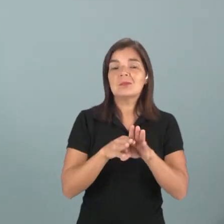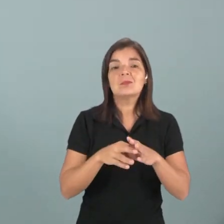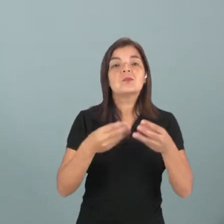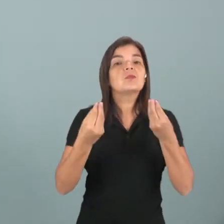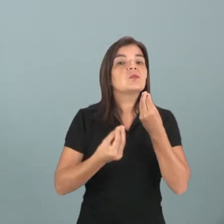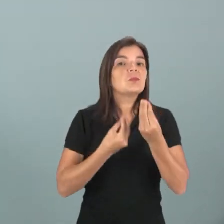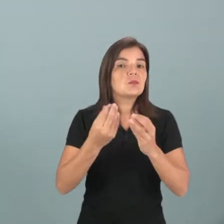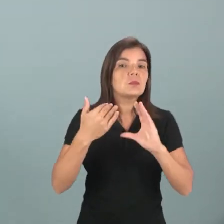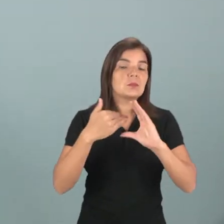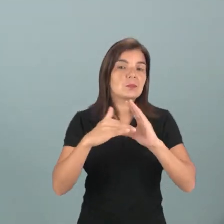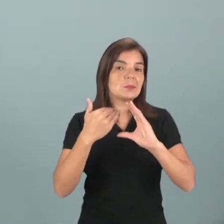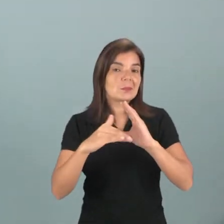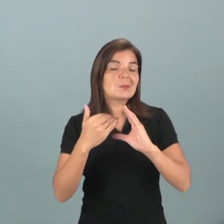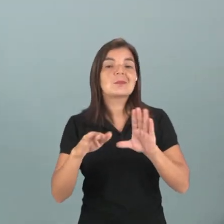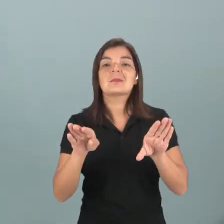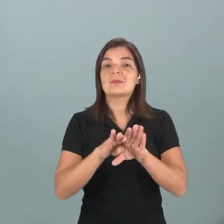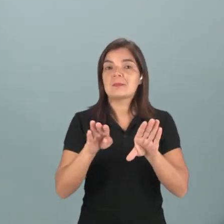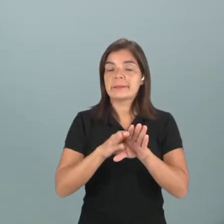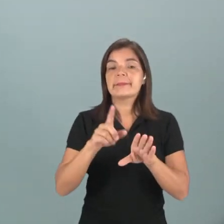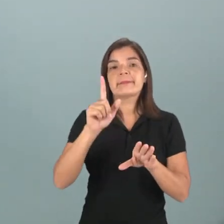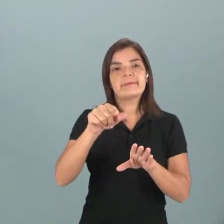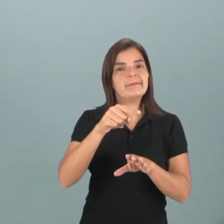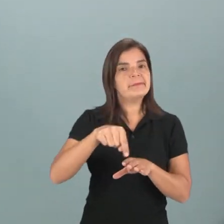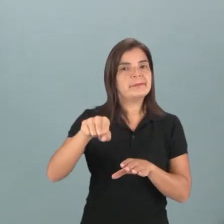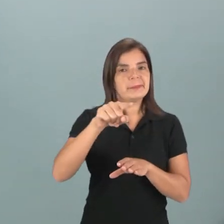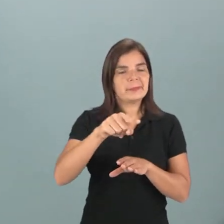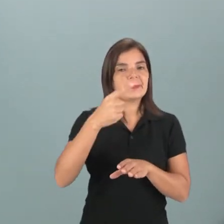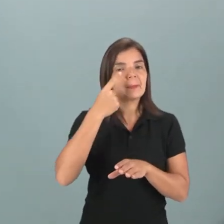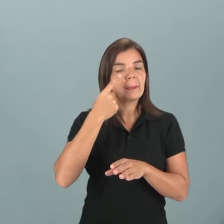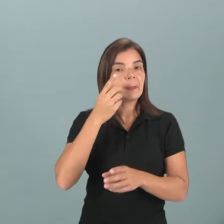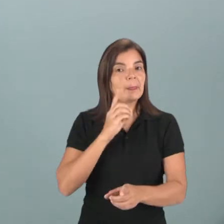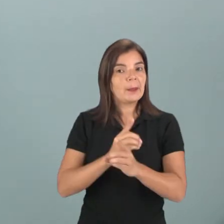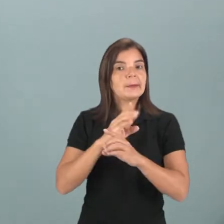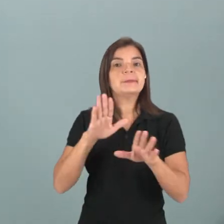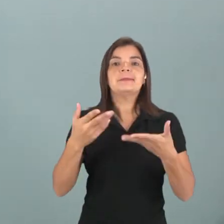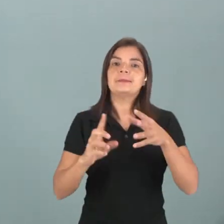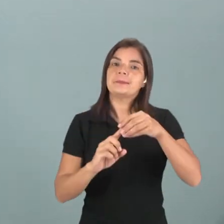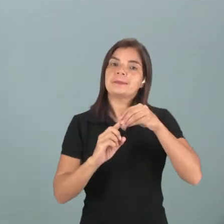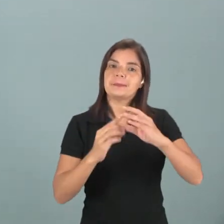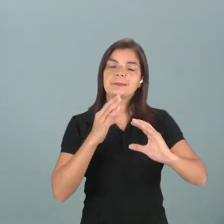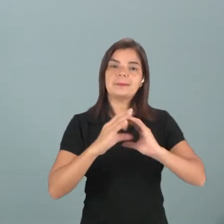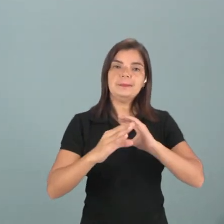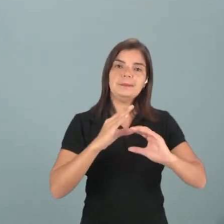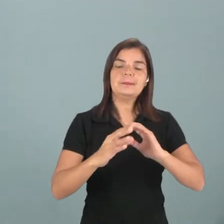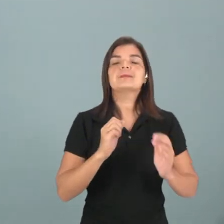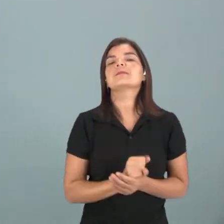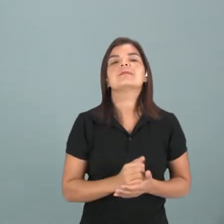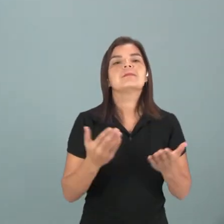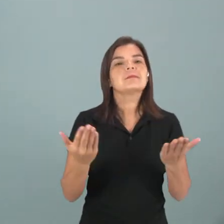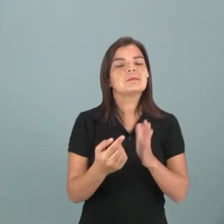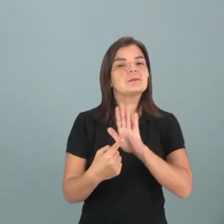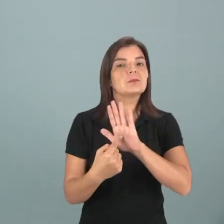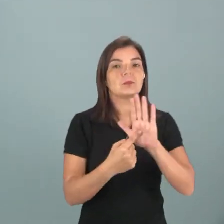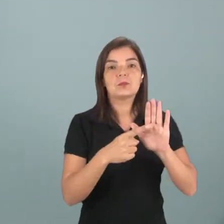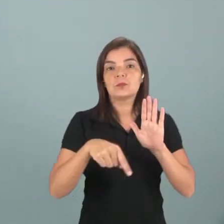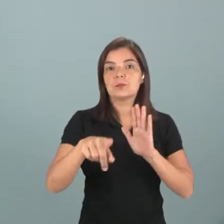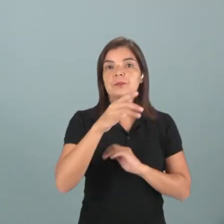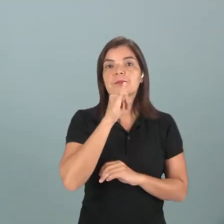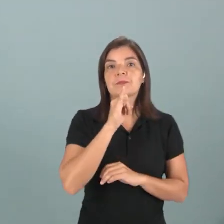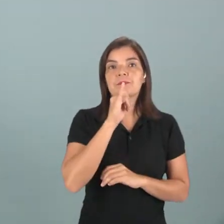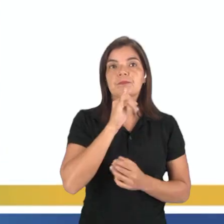canal, referente, mensagem, é que você vai descobrir a intenção comunicativa. Agora eu vou mostrar um exemplo